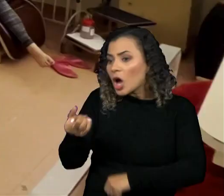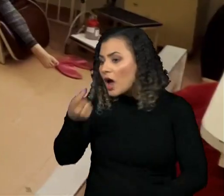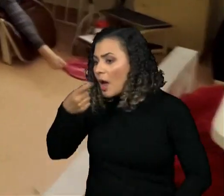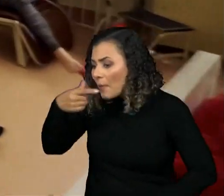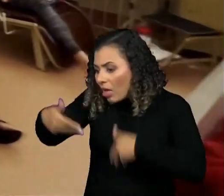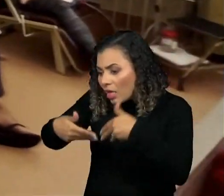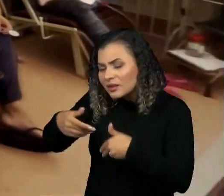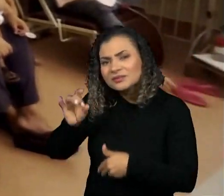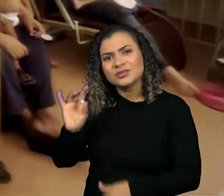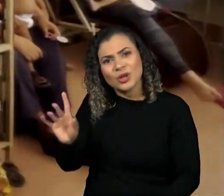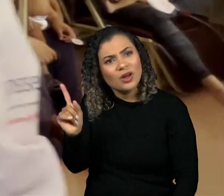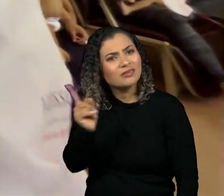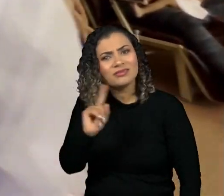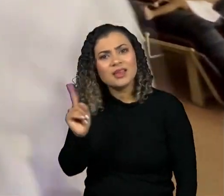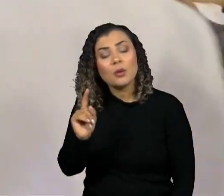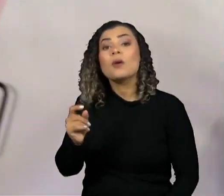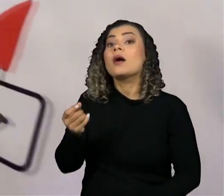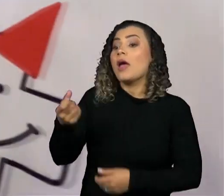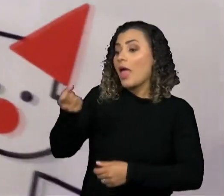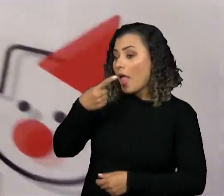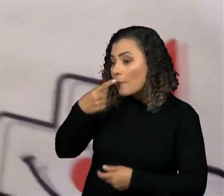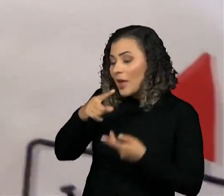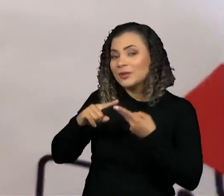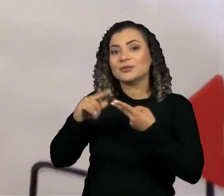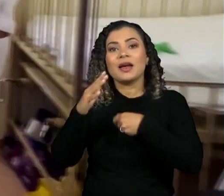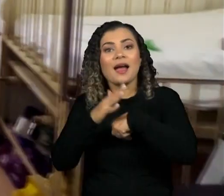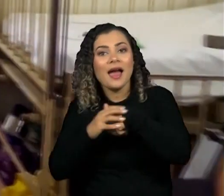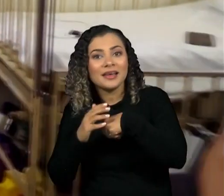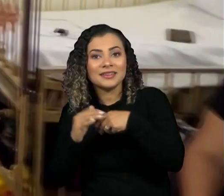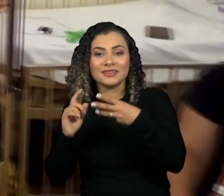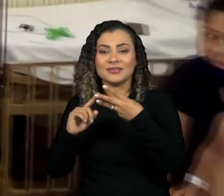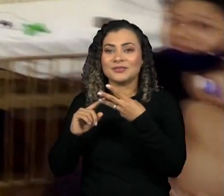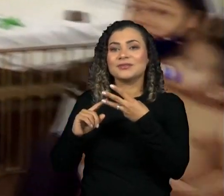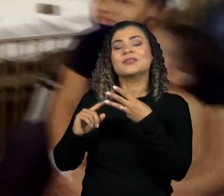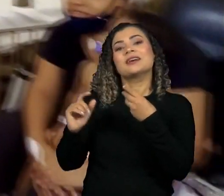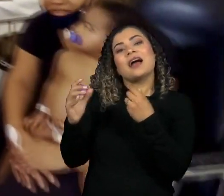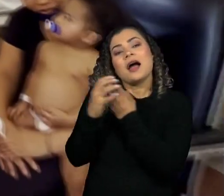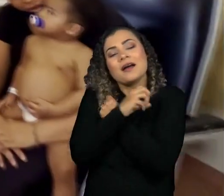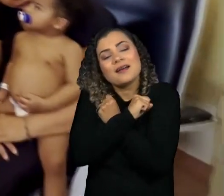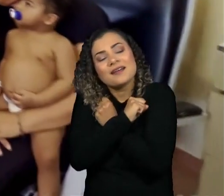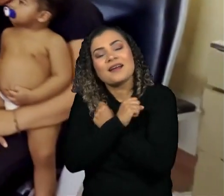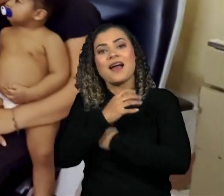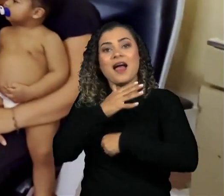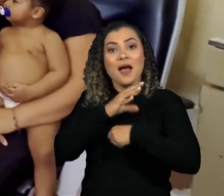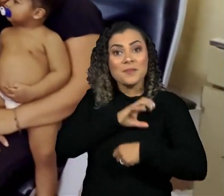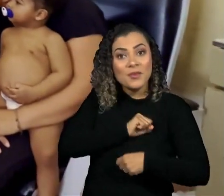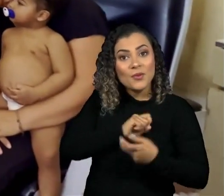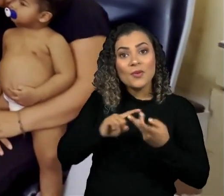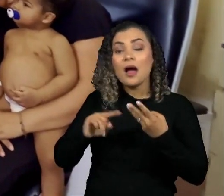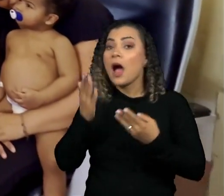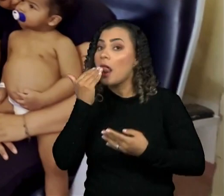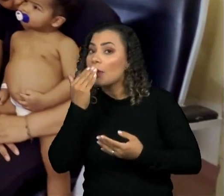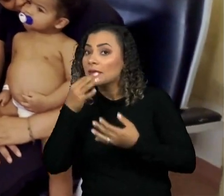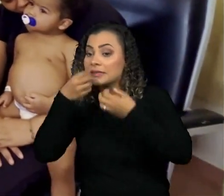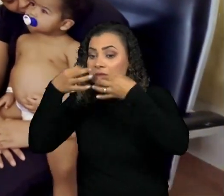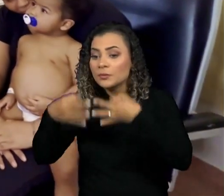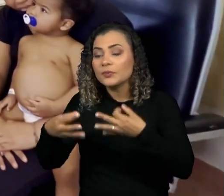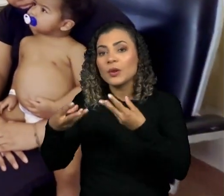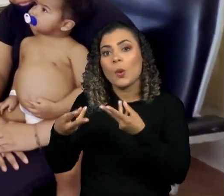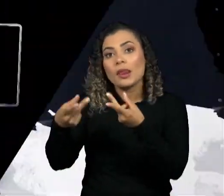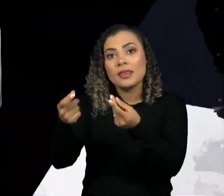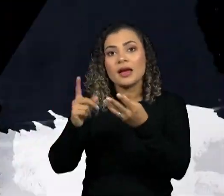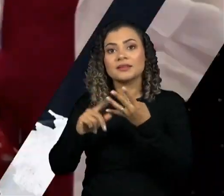remédio, é o carinho, é o afeto, é tudo junto. É a alimentação adequada e o riso faz parte